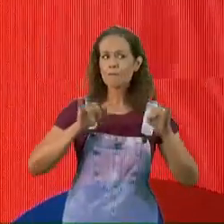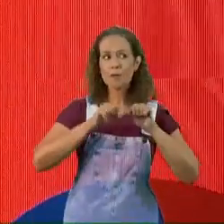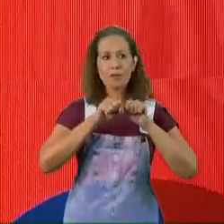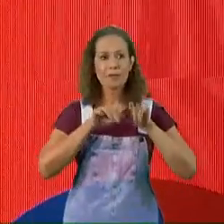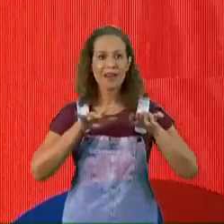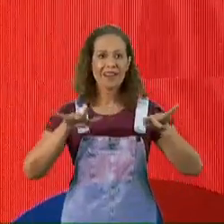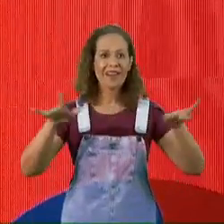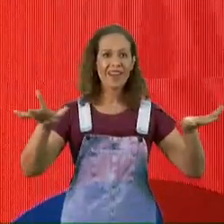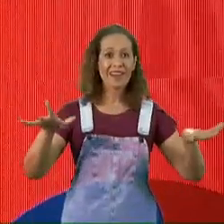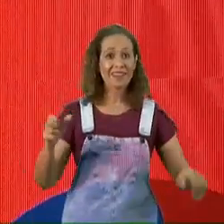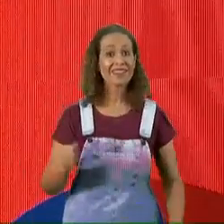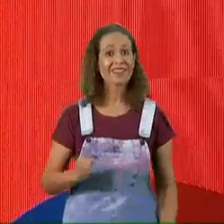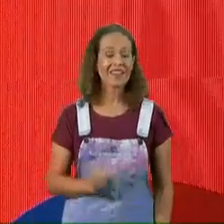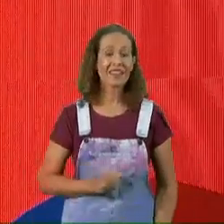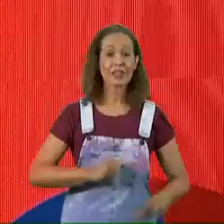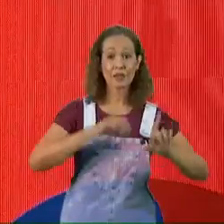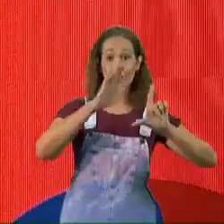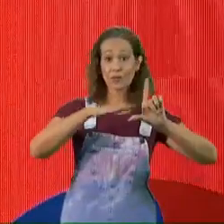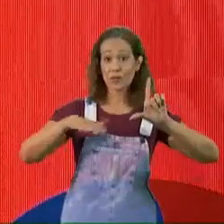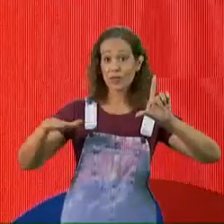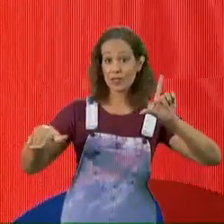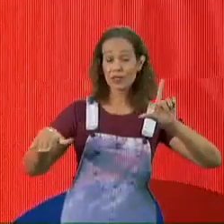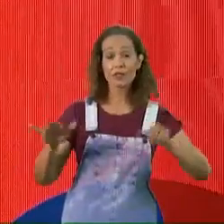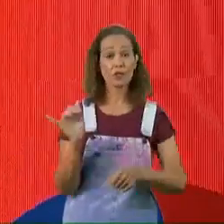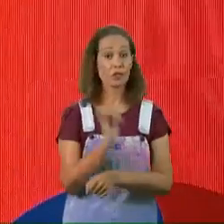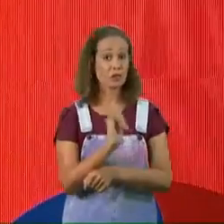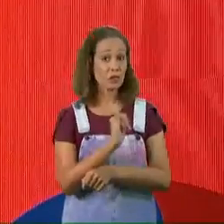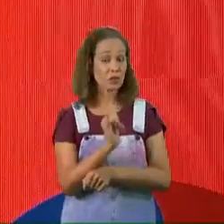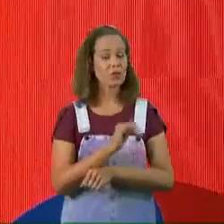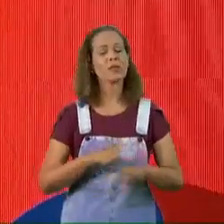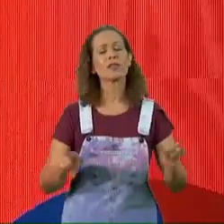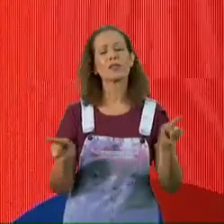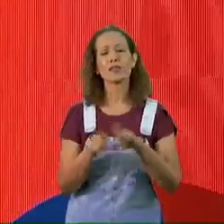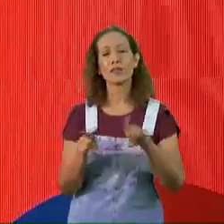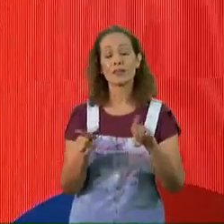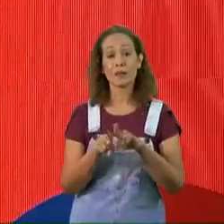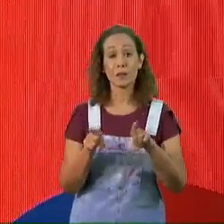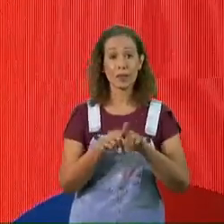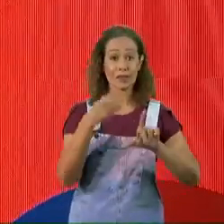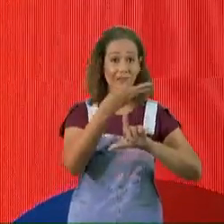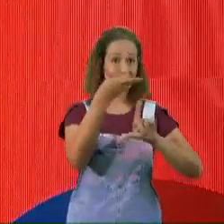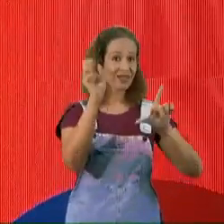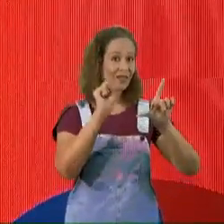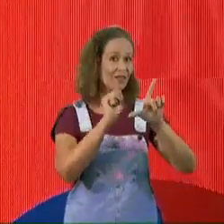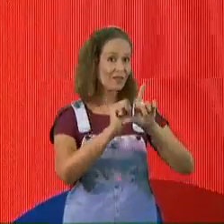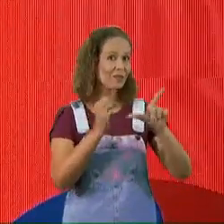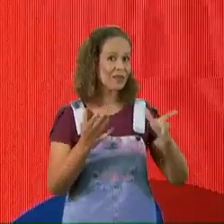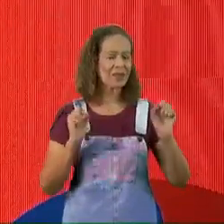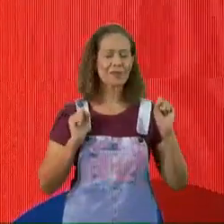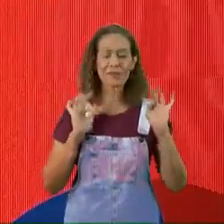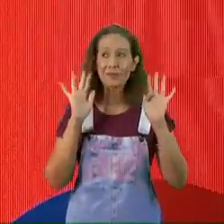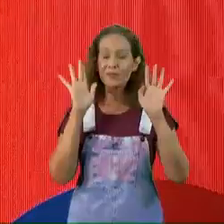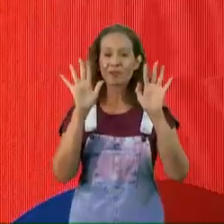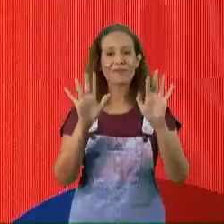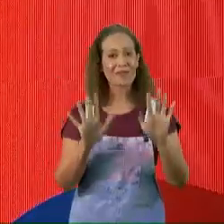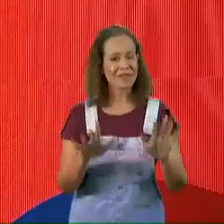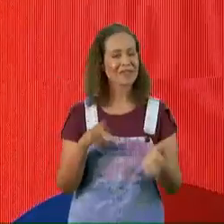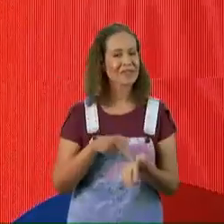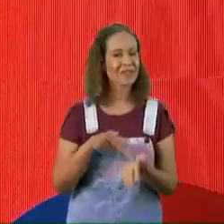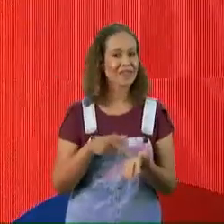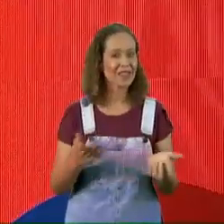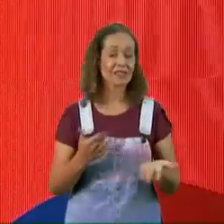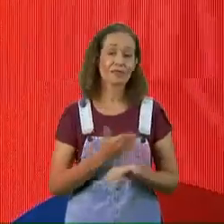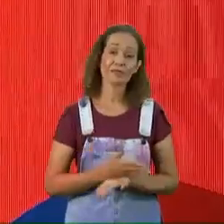né, que o Play Kids, além de estar no canal do YouTube, também está na Rede Super. Tem sido bênção demais. E nós